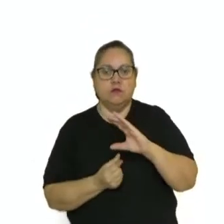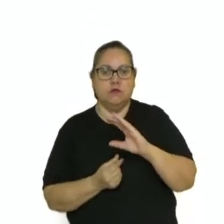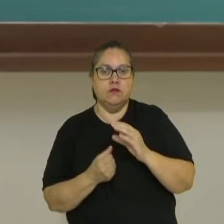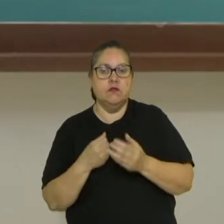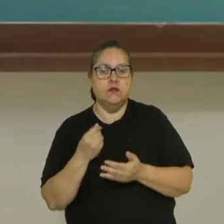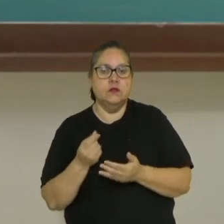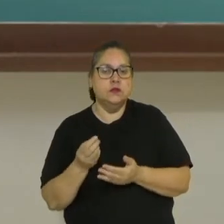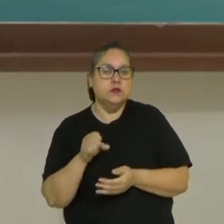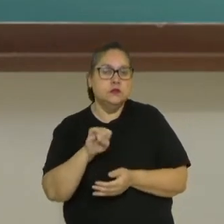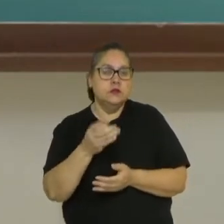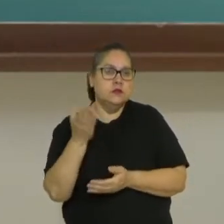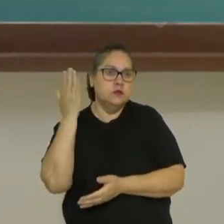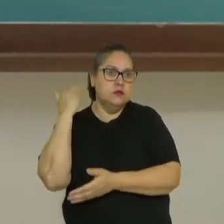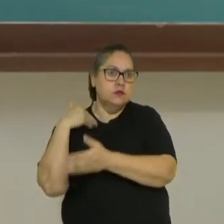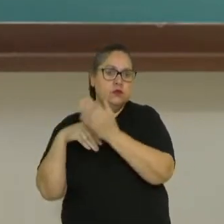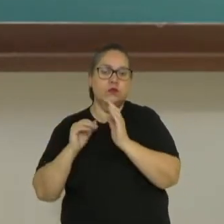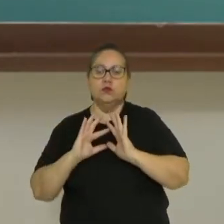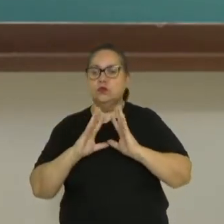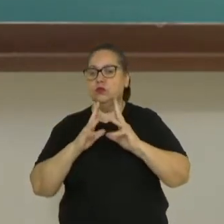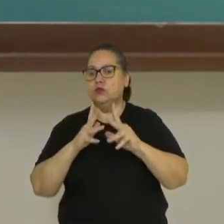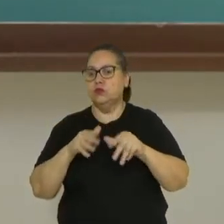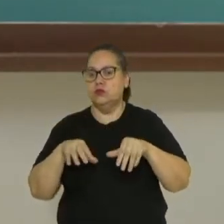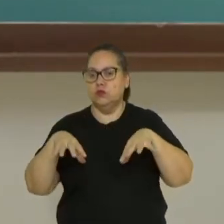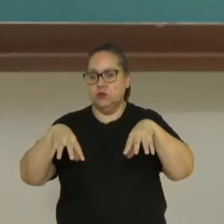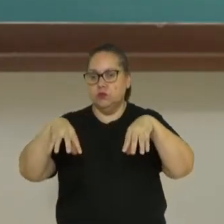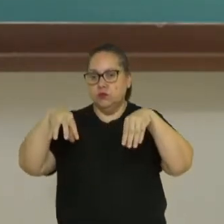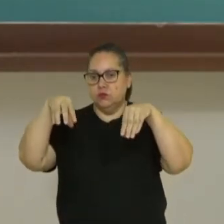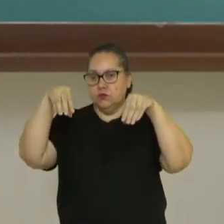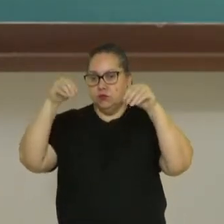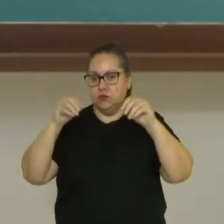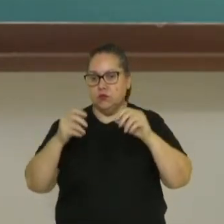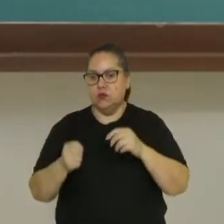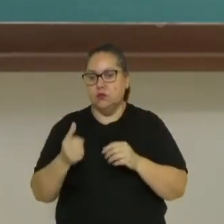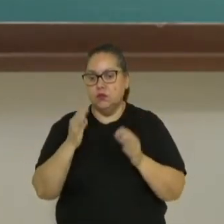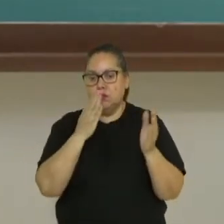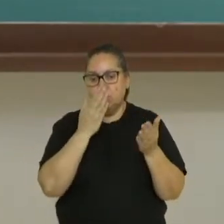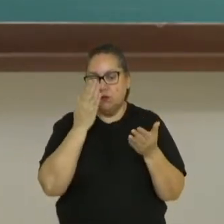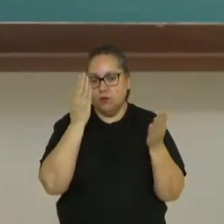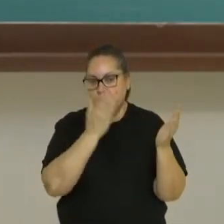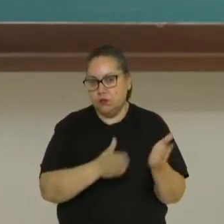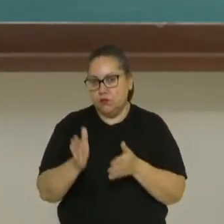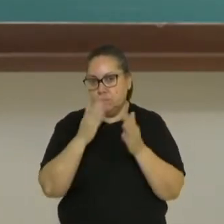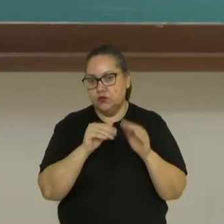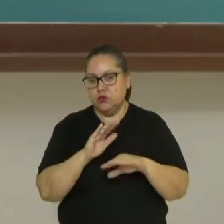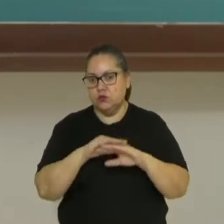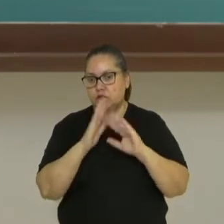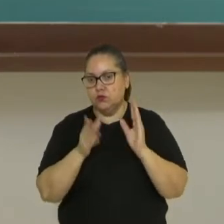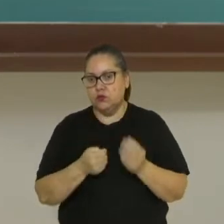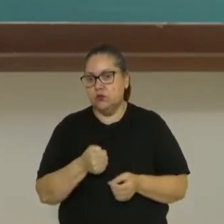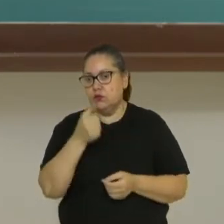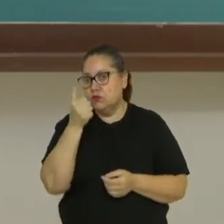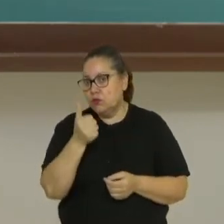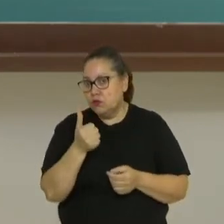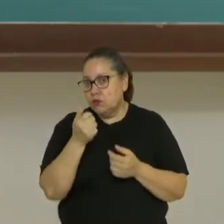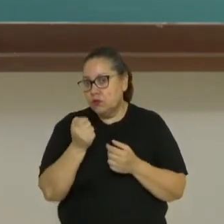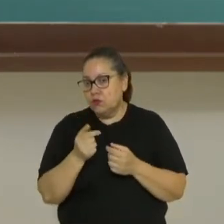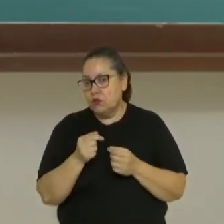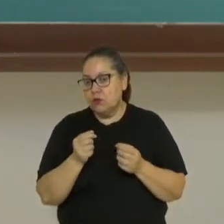no passado todo feudo produzia de tudo um pouco, agora os burgos passam a